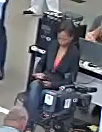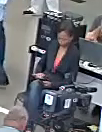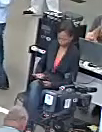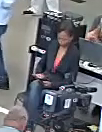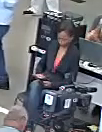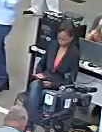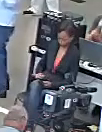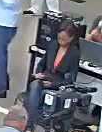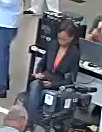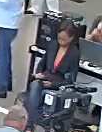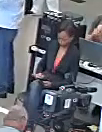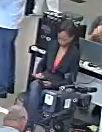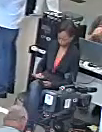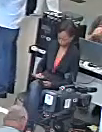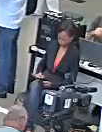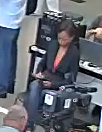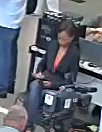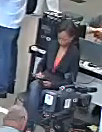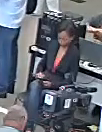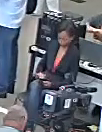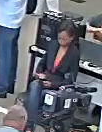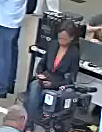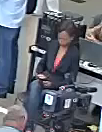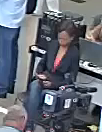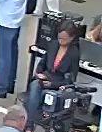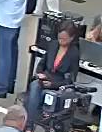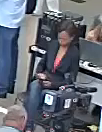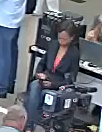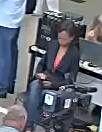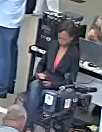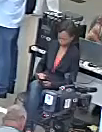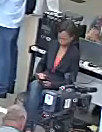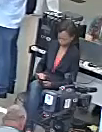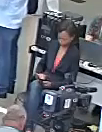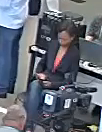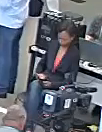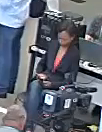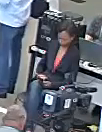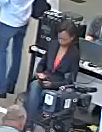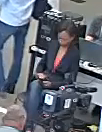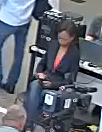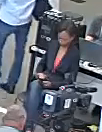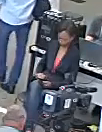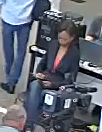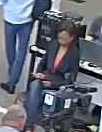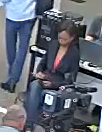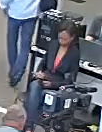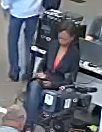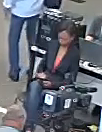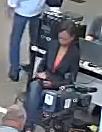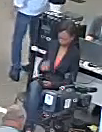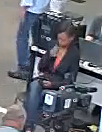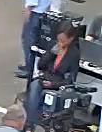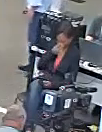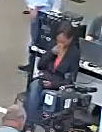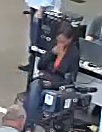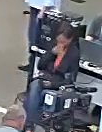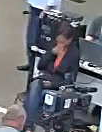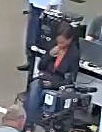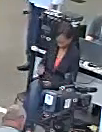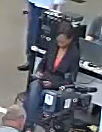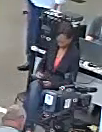aqui ônibus de viagem não existe acesso para pessoa com deficiência nem obeso nem ninguém eu tô